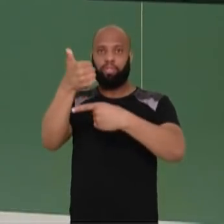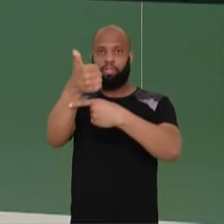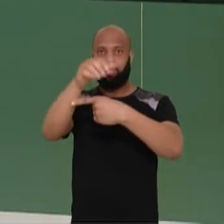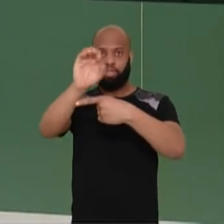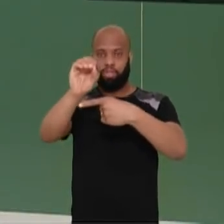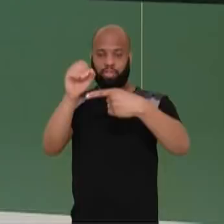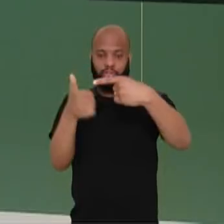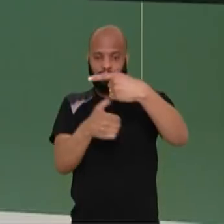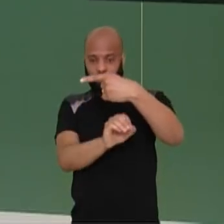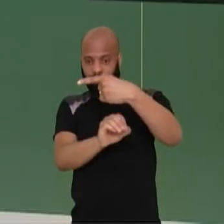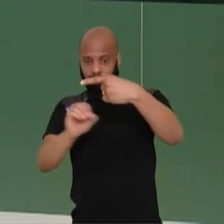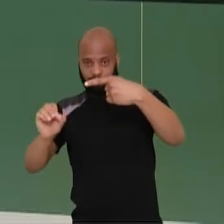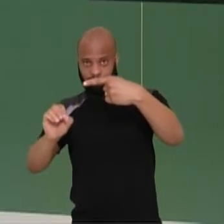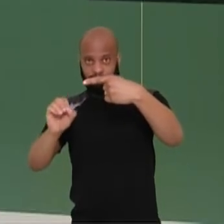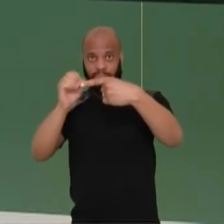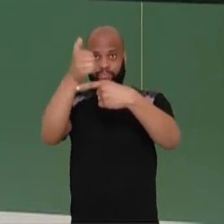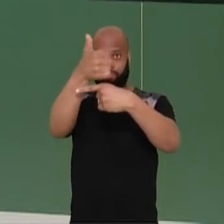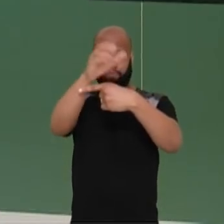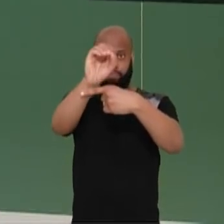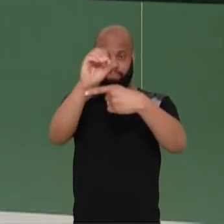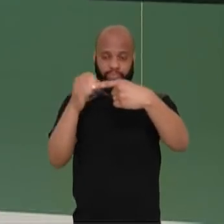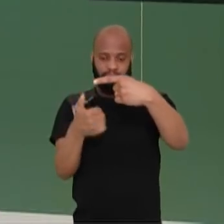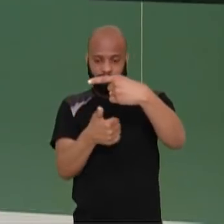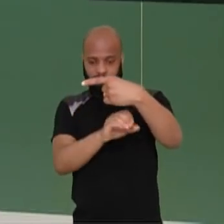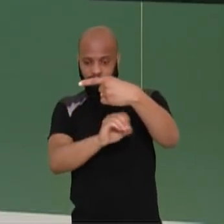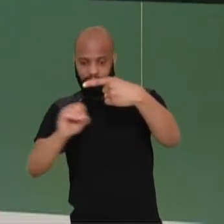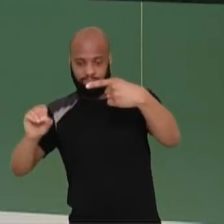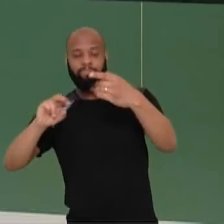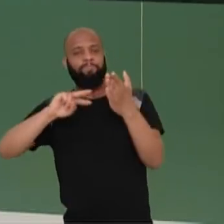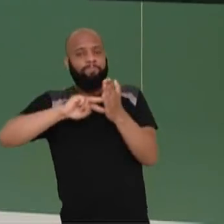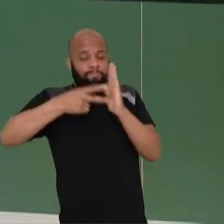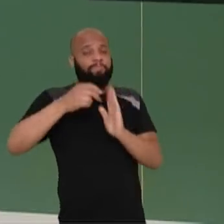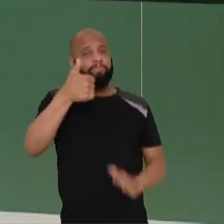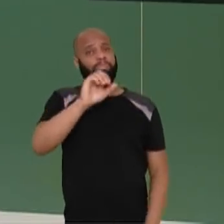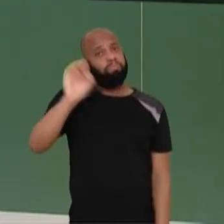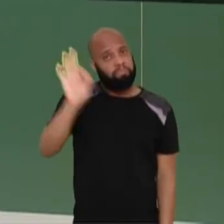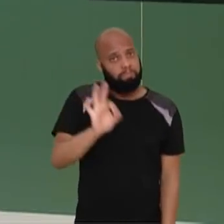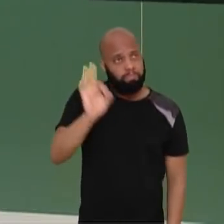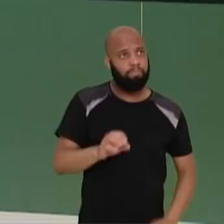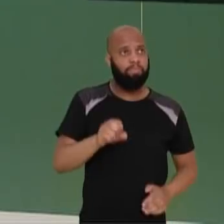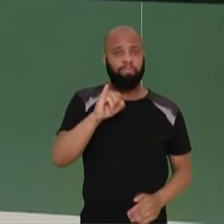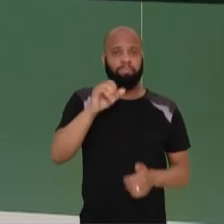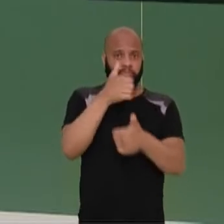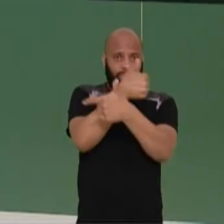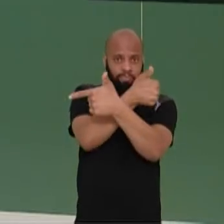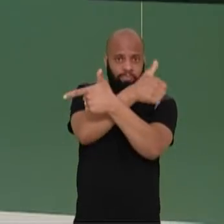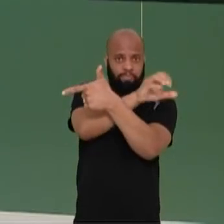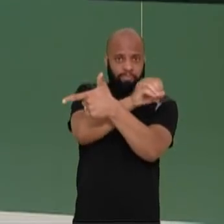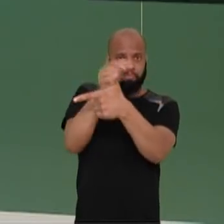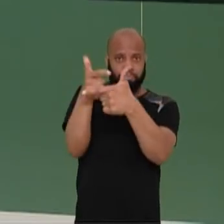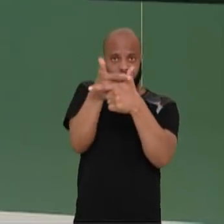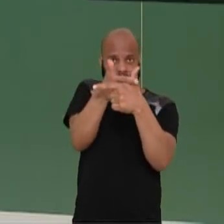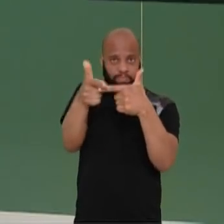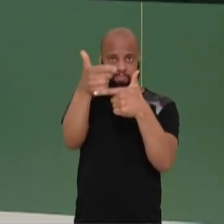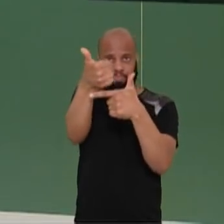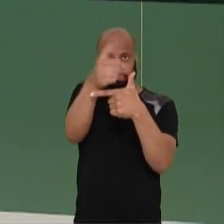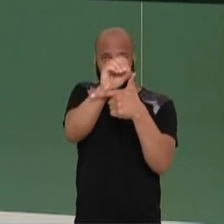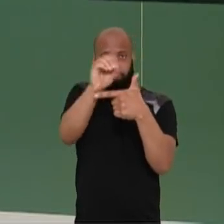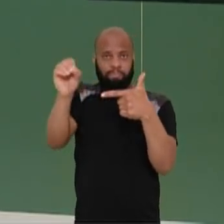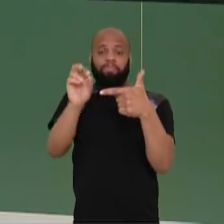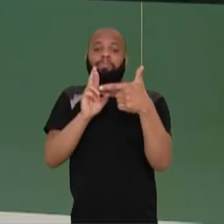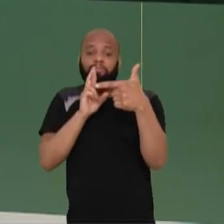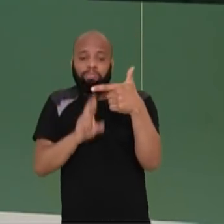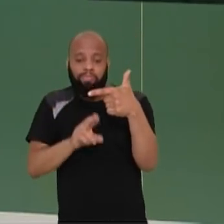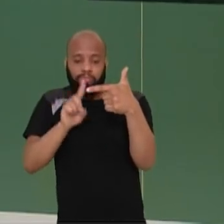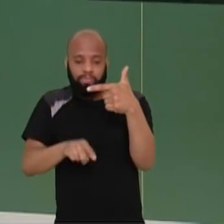10%, ok? 10 sobre 100. Se você dividir o 10 por 100, você vai